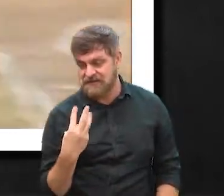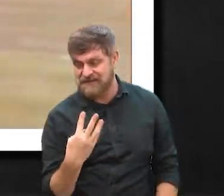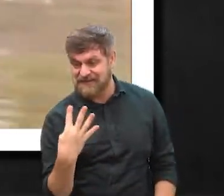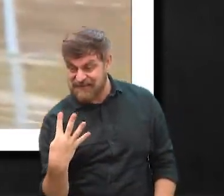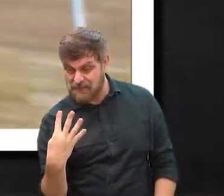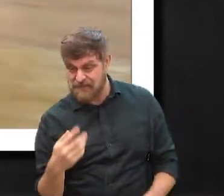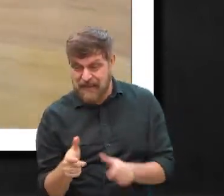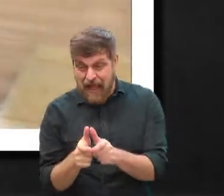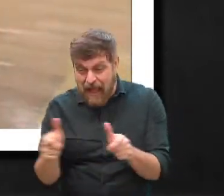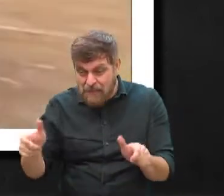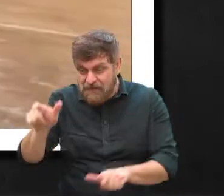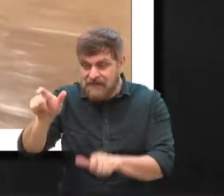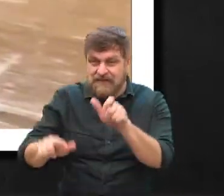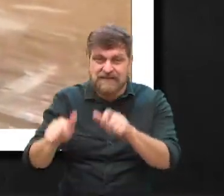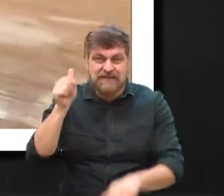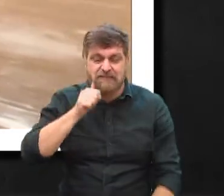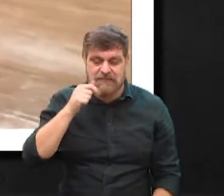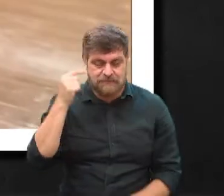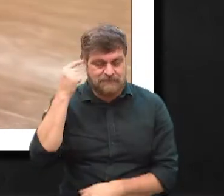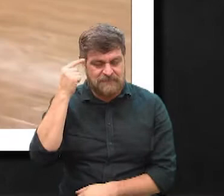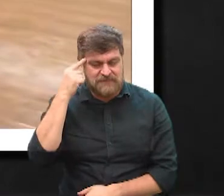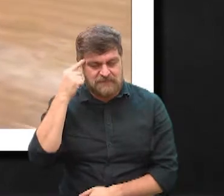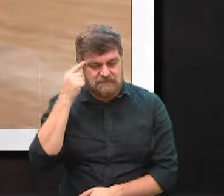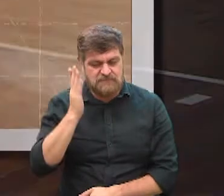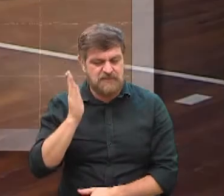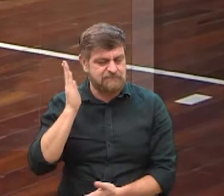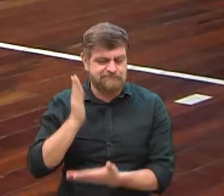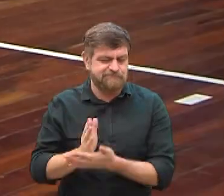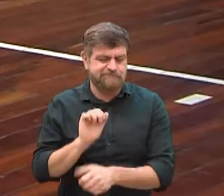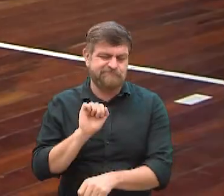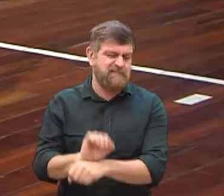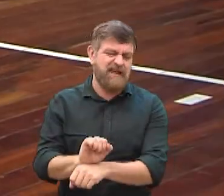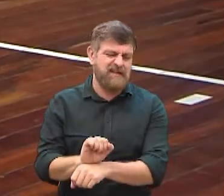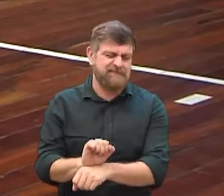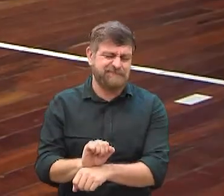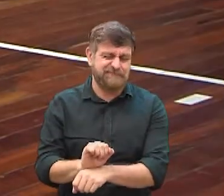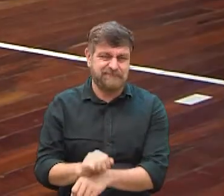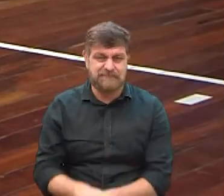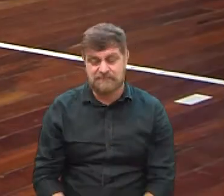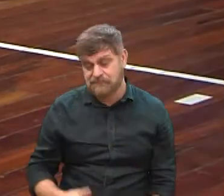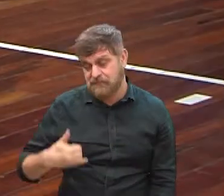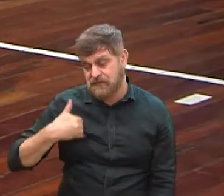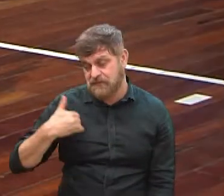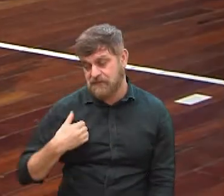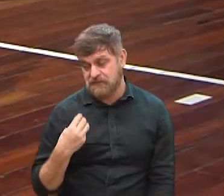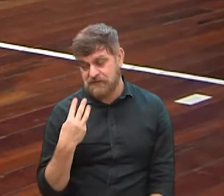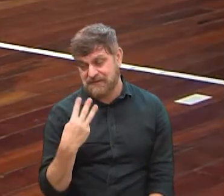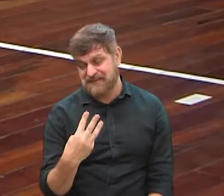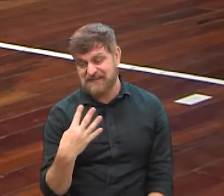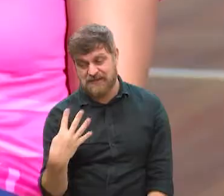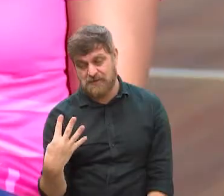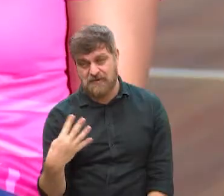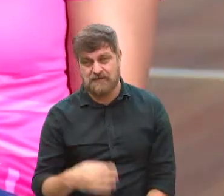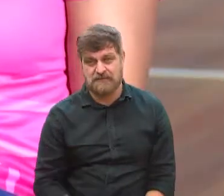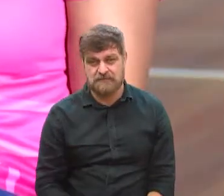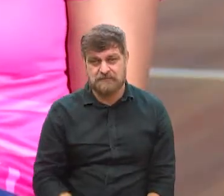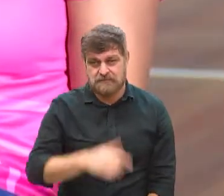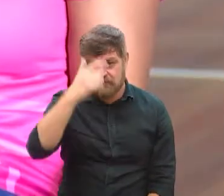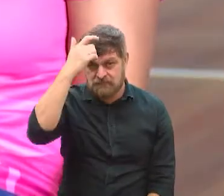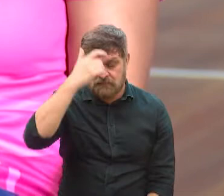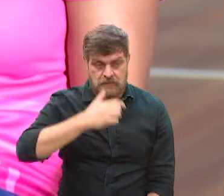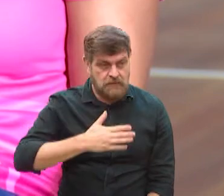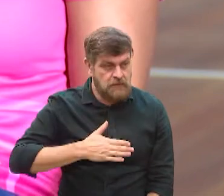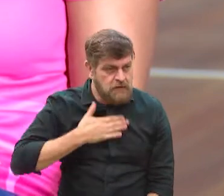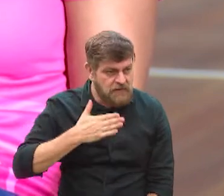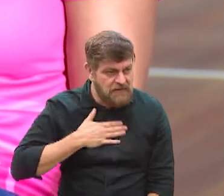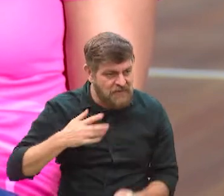momento que a maioria das atletas já estão cogitando a hipótese de parar de jogar, né? Então, para mim, foi assim